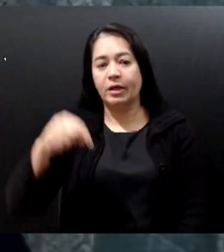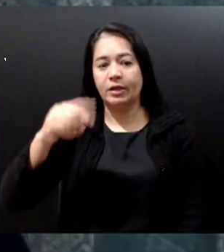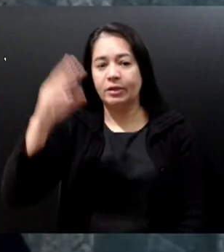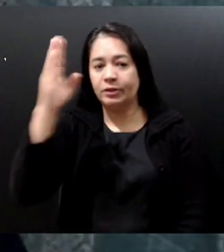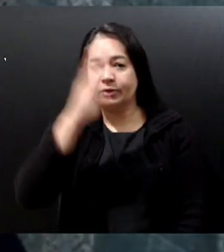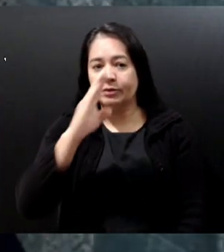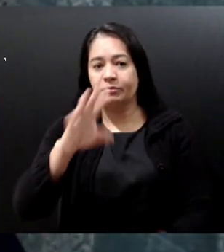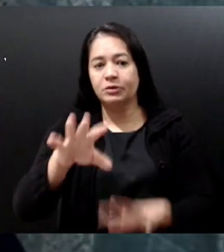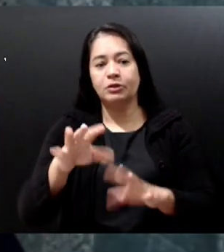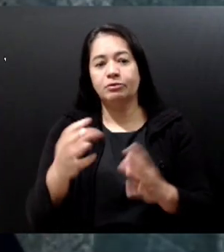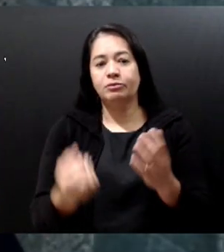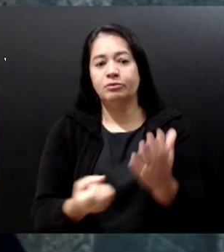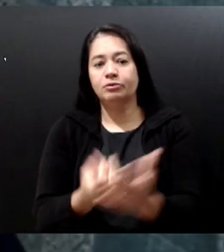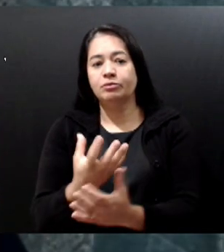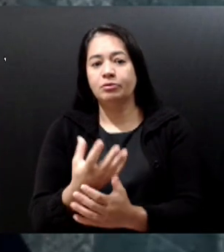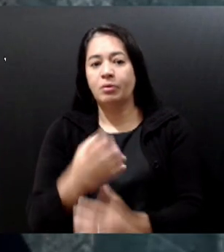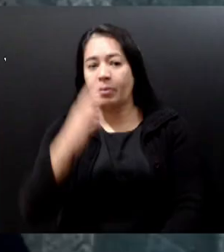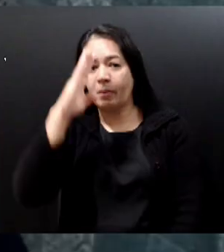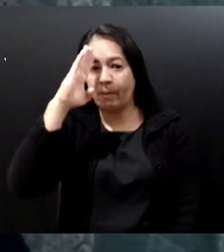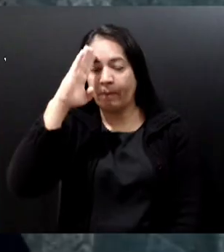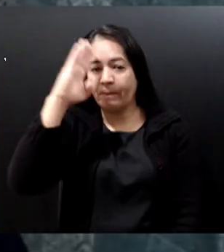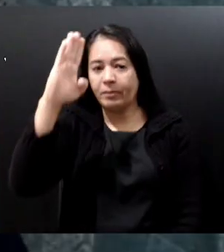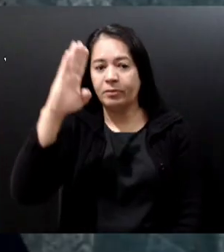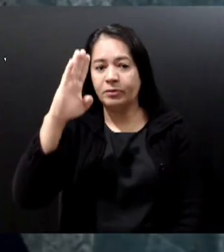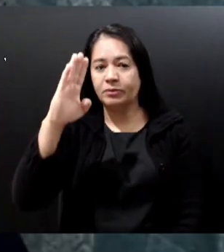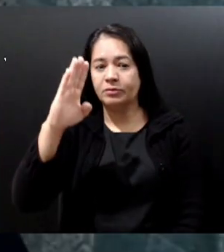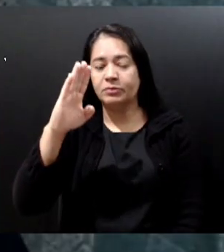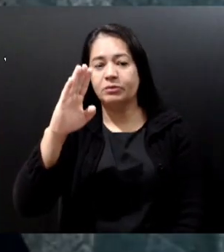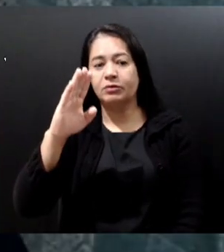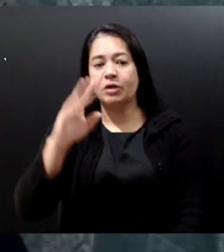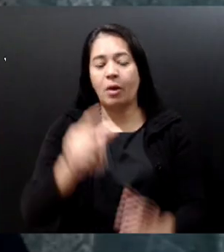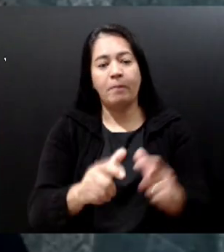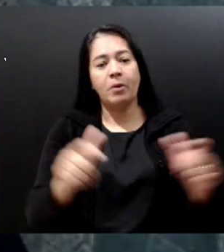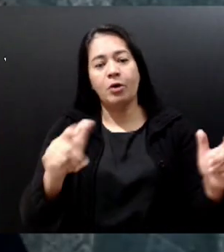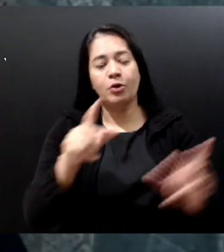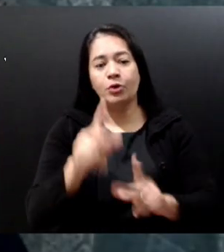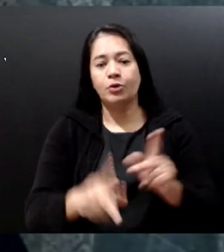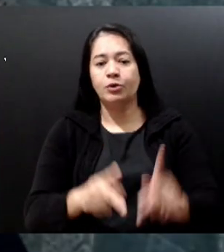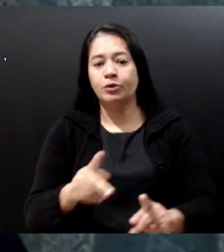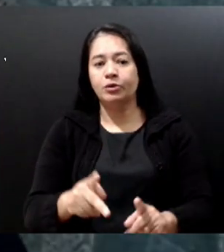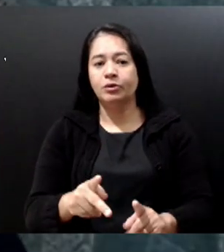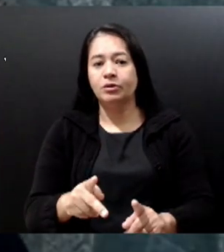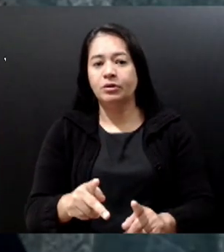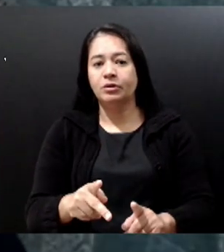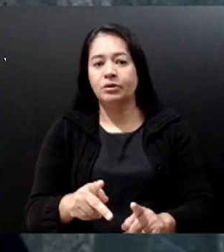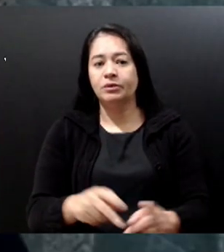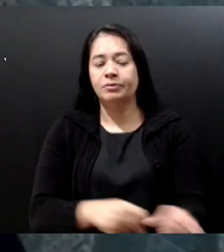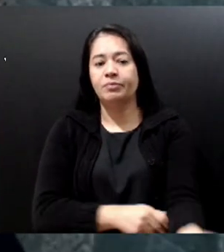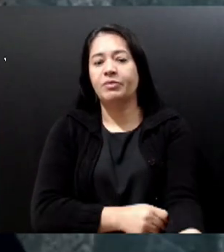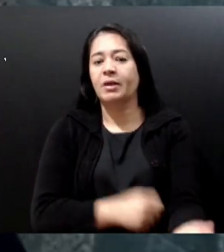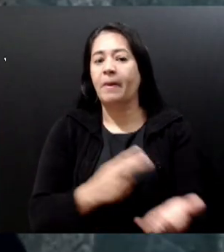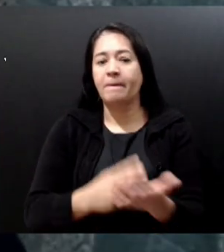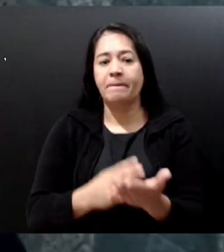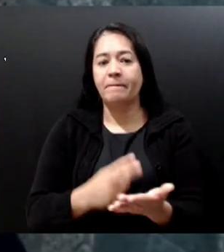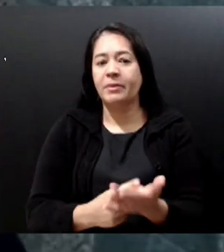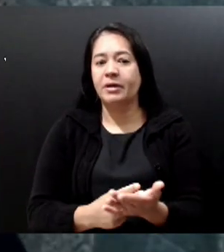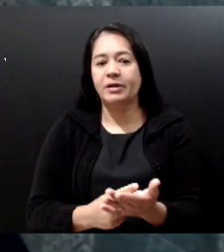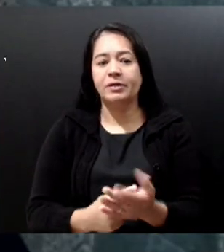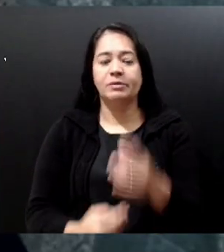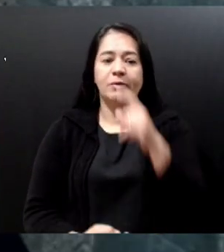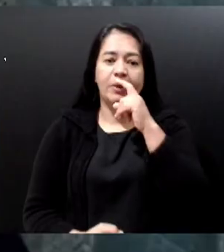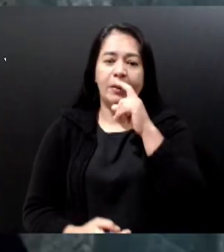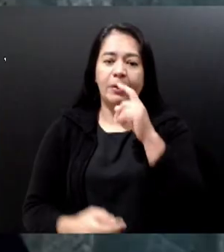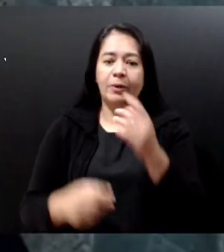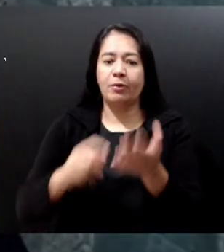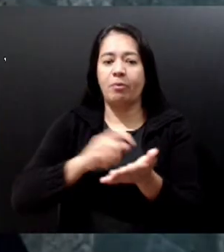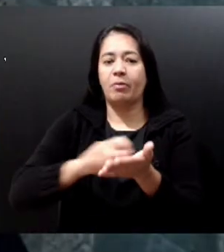nas camadas mais populares, mesmo que o pai registre, sempre existe um abandono em determinado momento,